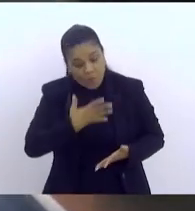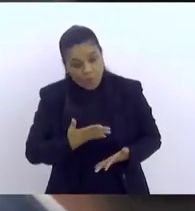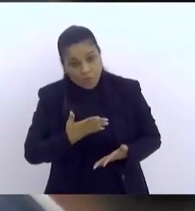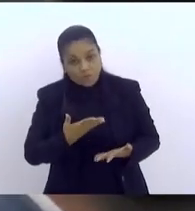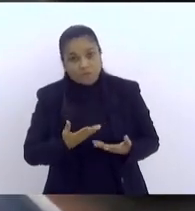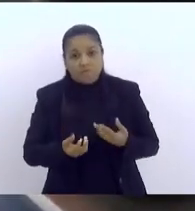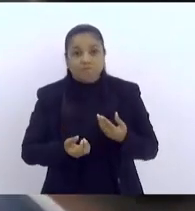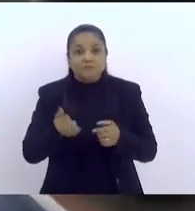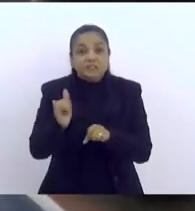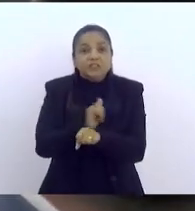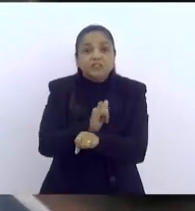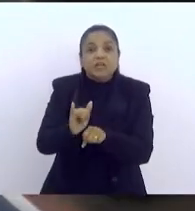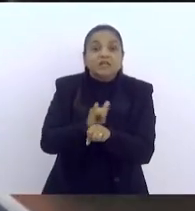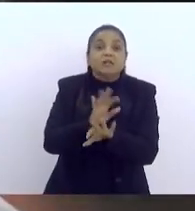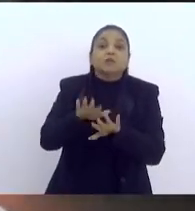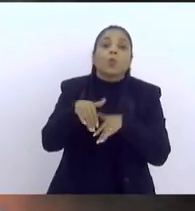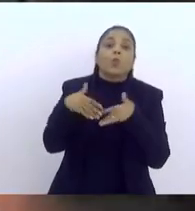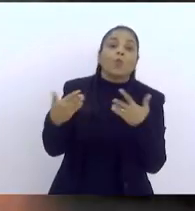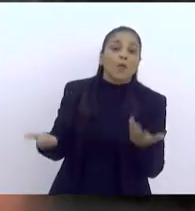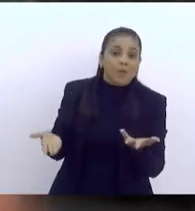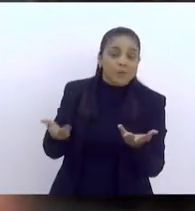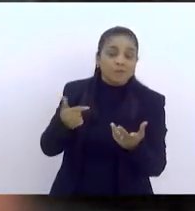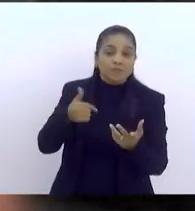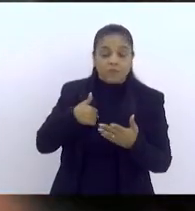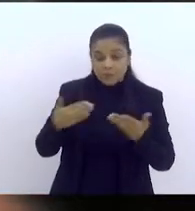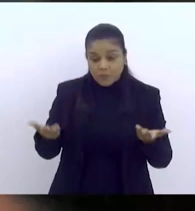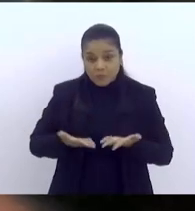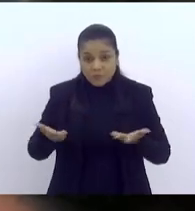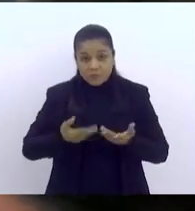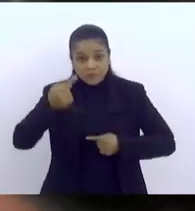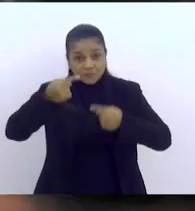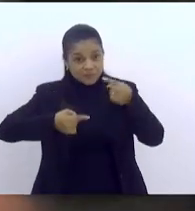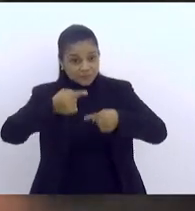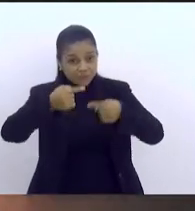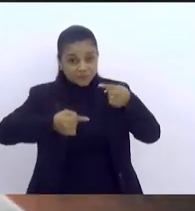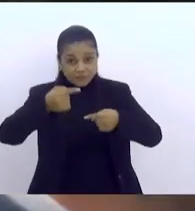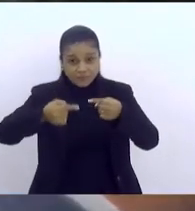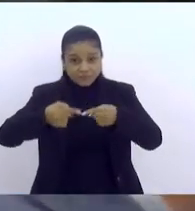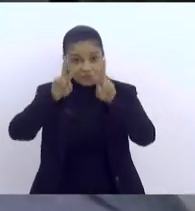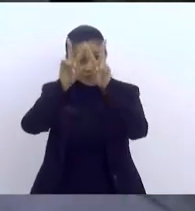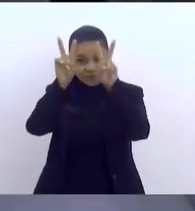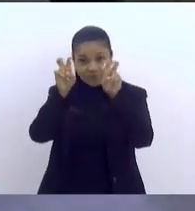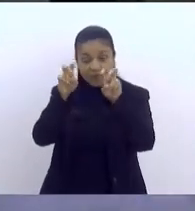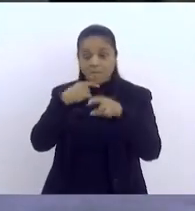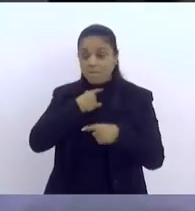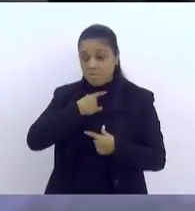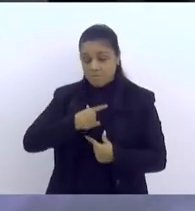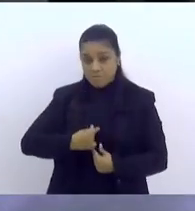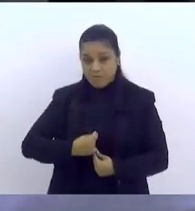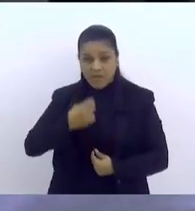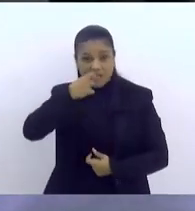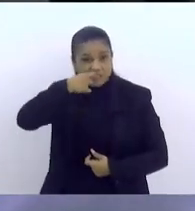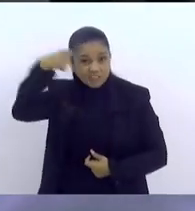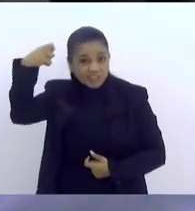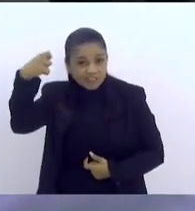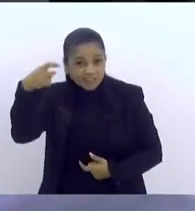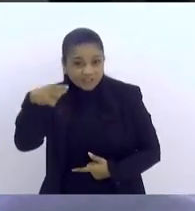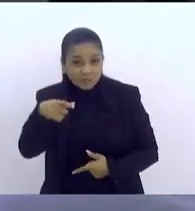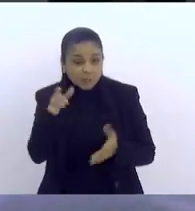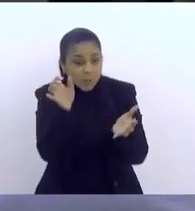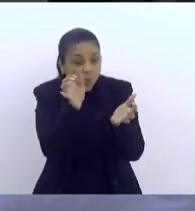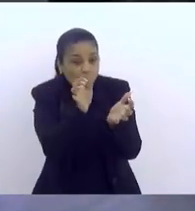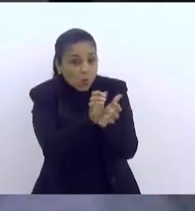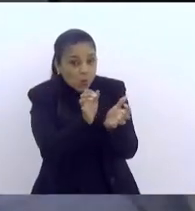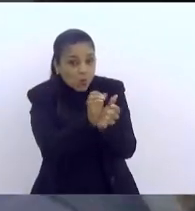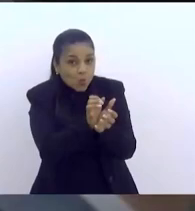abordagem? Hoje, nós estamos debatendo sobre a medalha Tiradentes para um